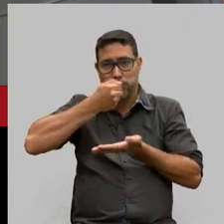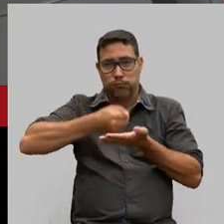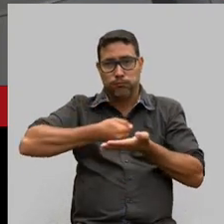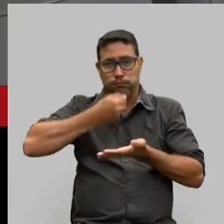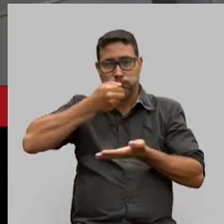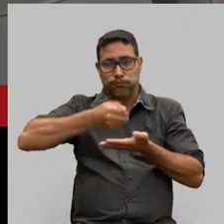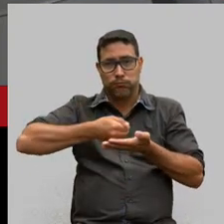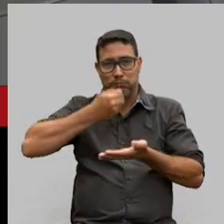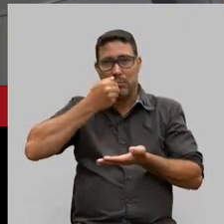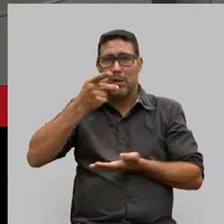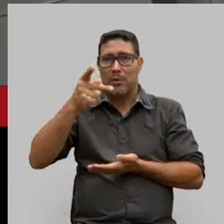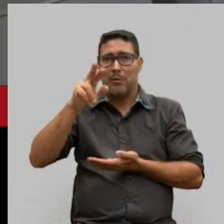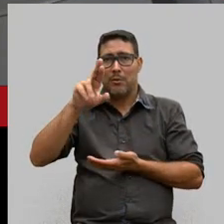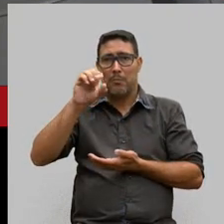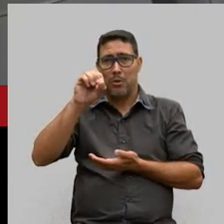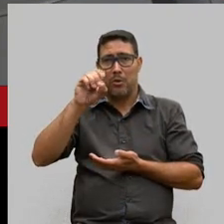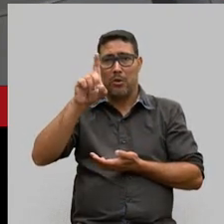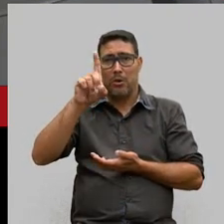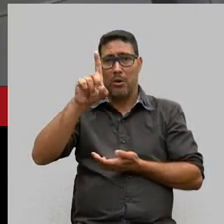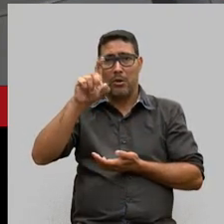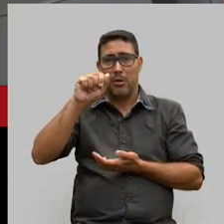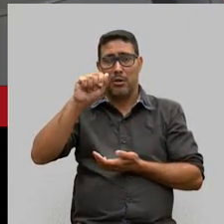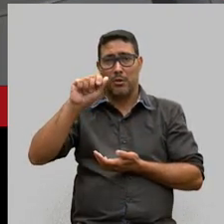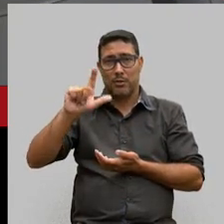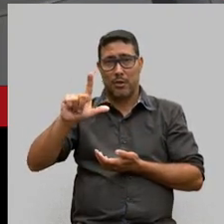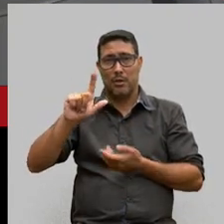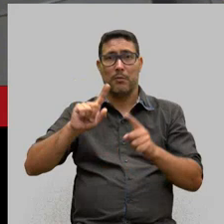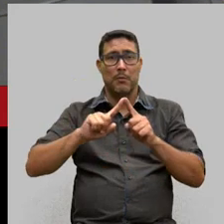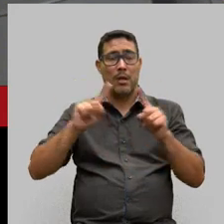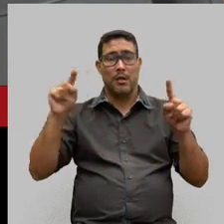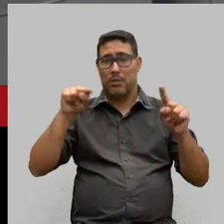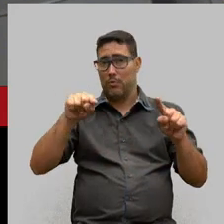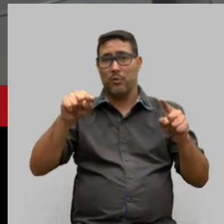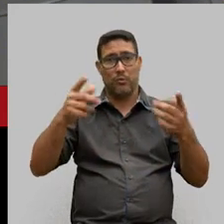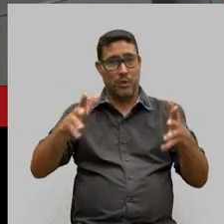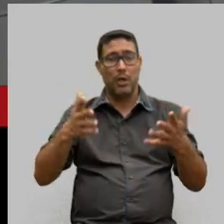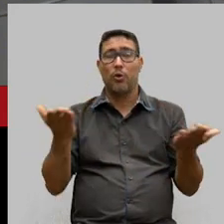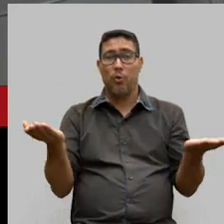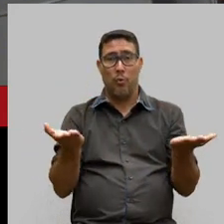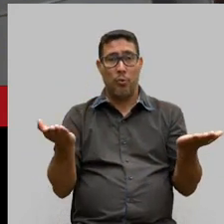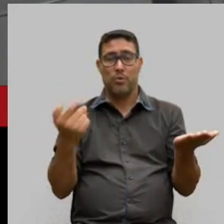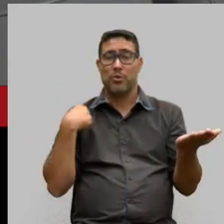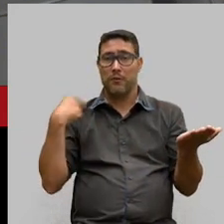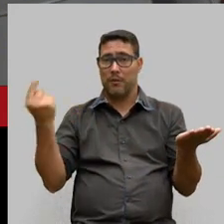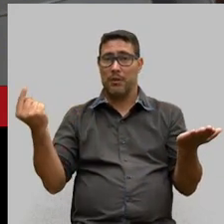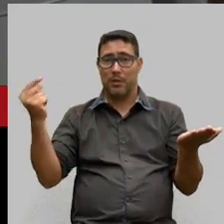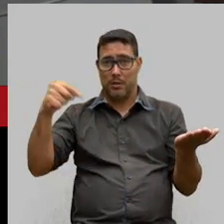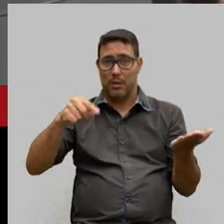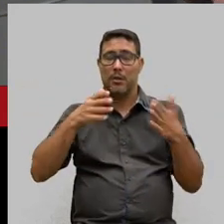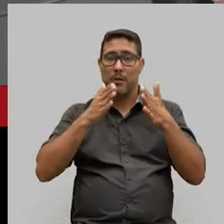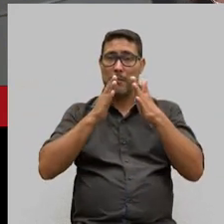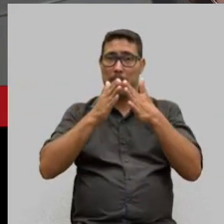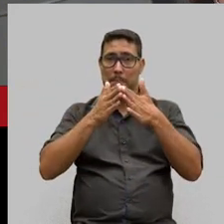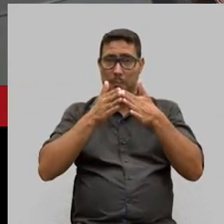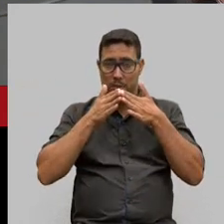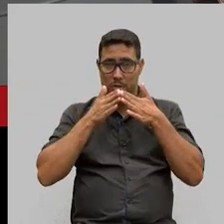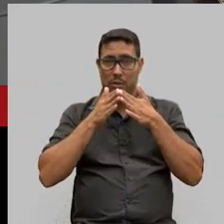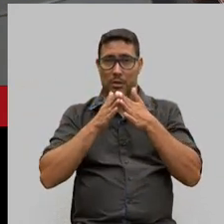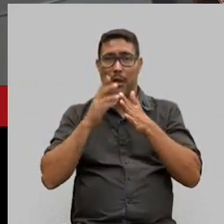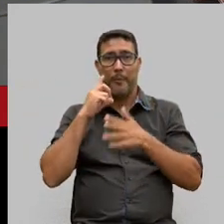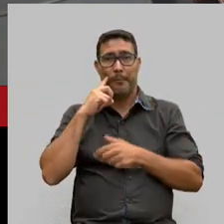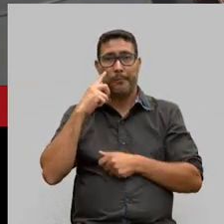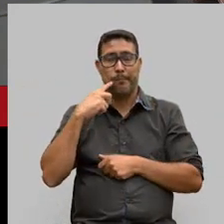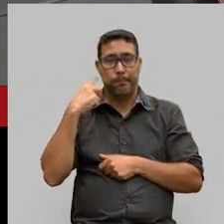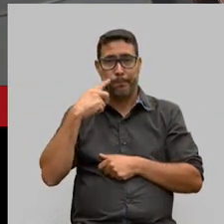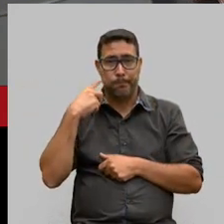conhecem mas não isso aqui não é o que eu quero hoje eu vim aqui eh pedir Deputado